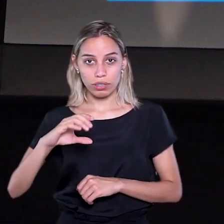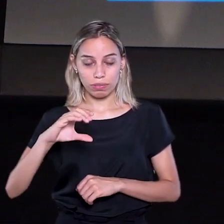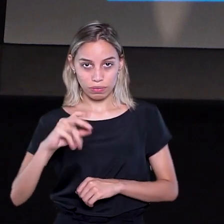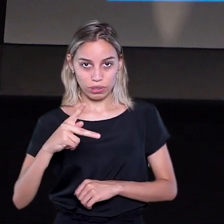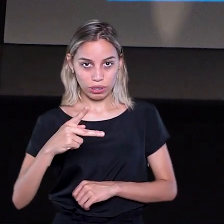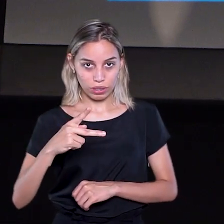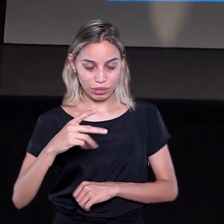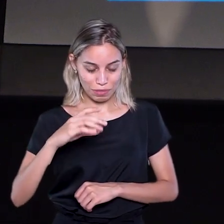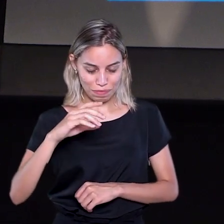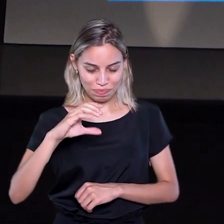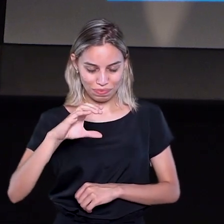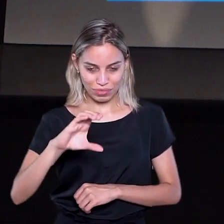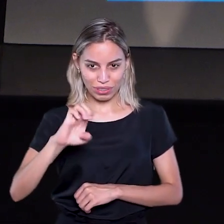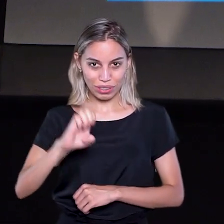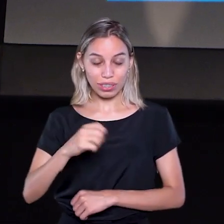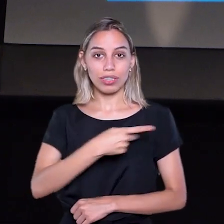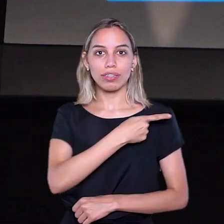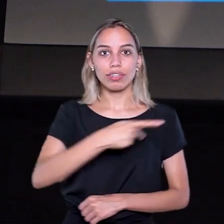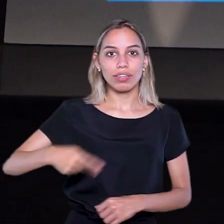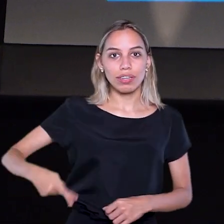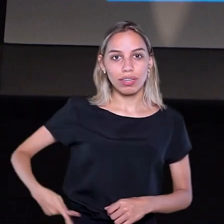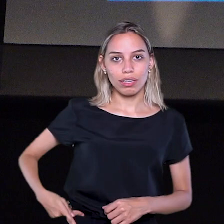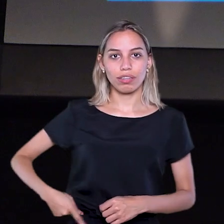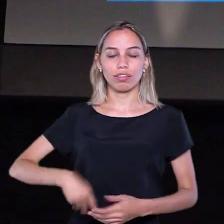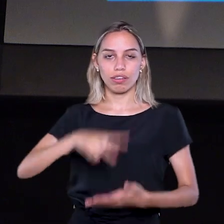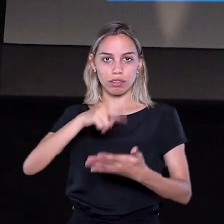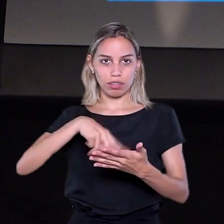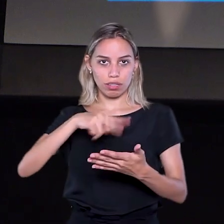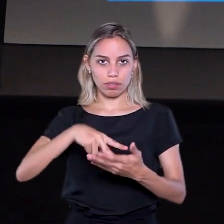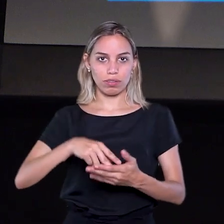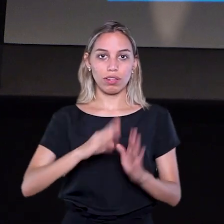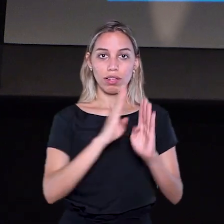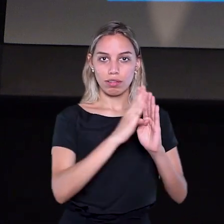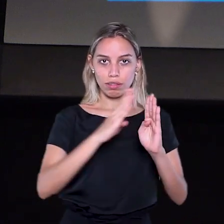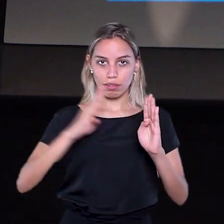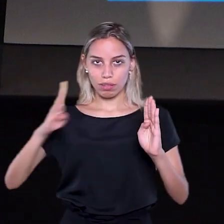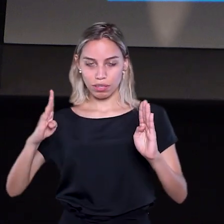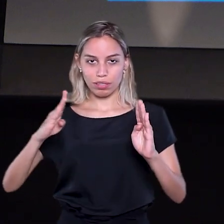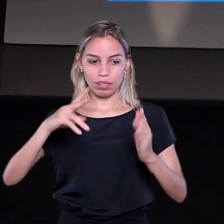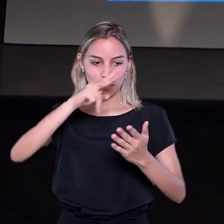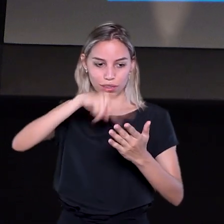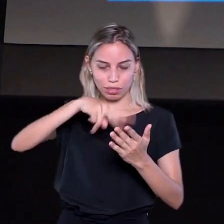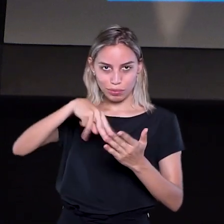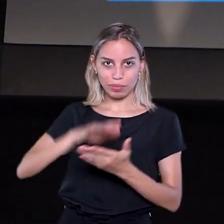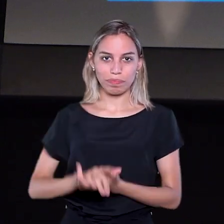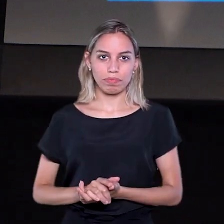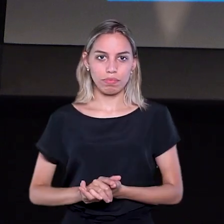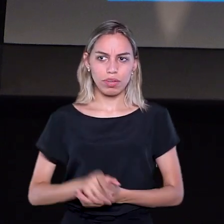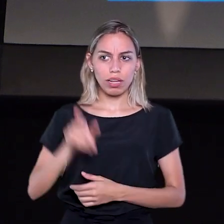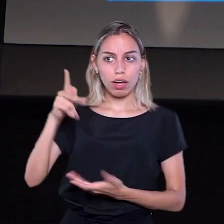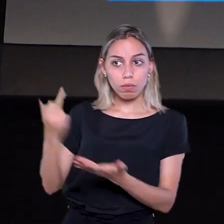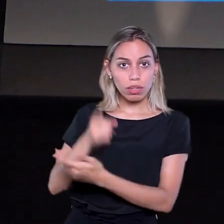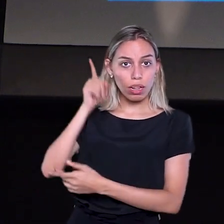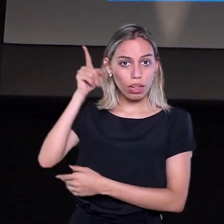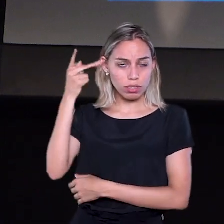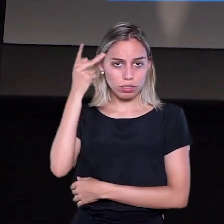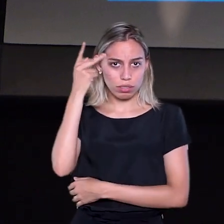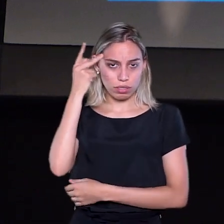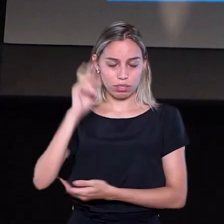da Organização Social SP de Leituras, Associação Paulista de Bibliotecas e Leitura, sediada em São